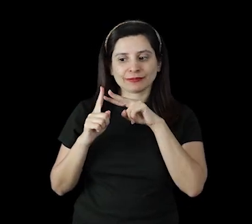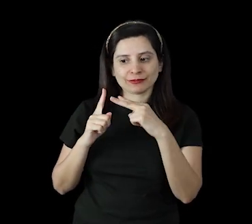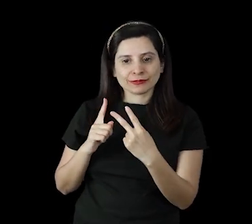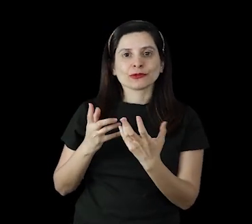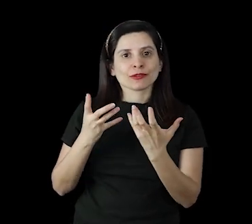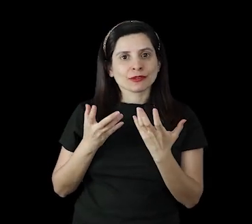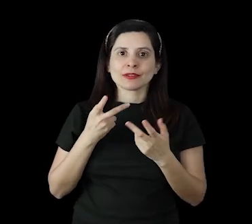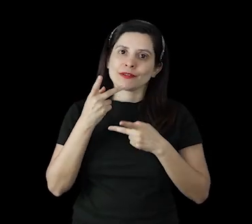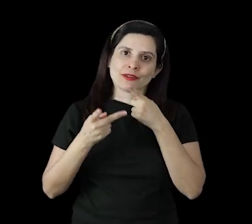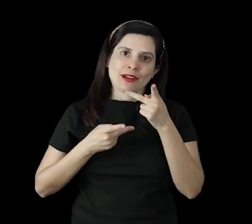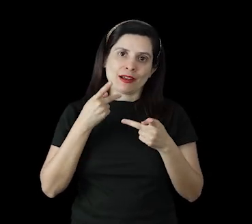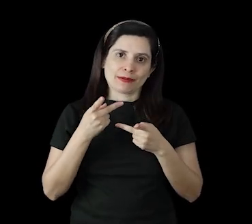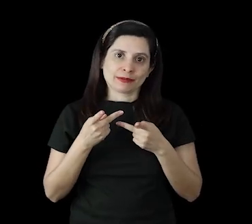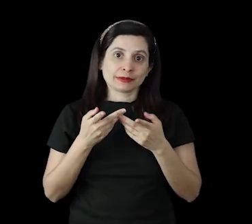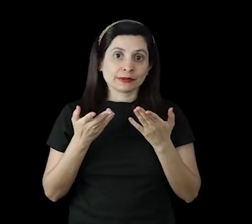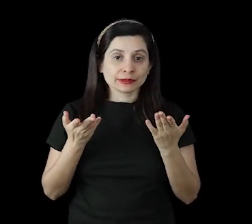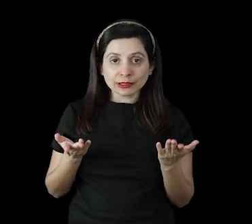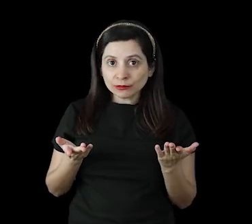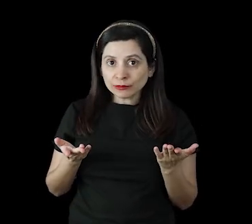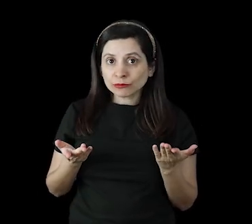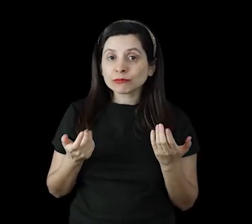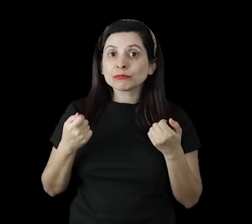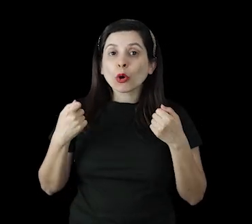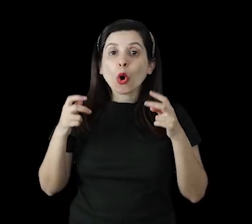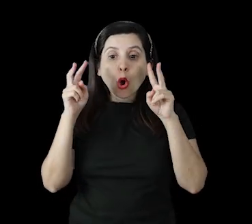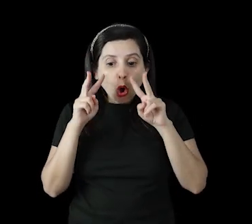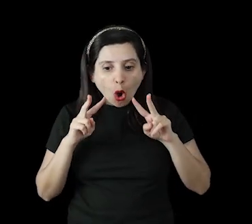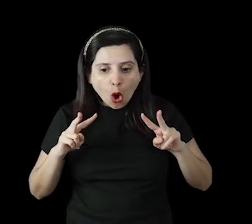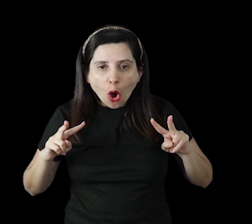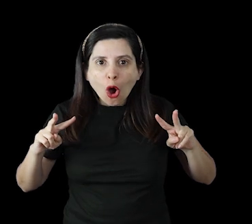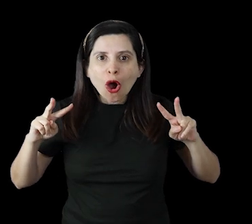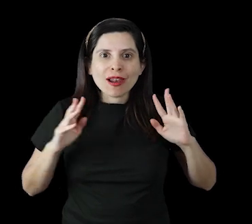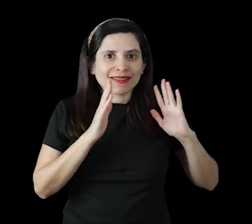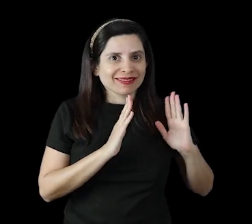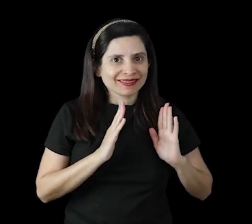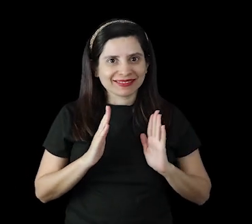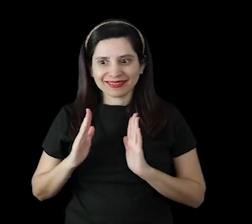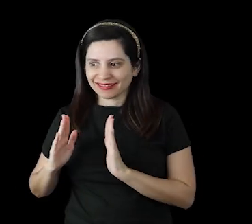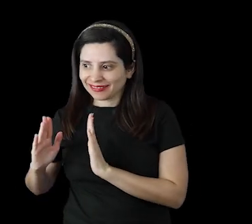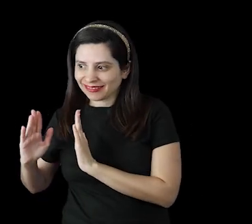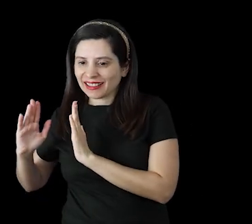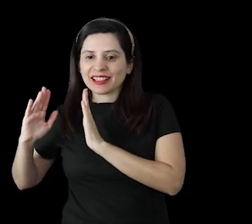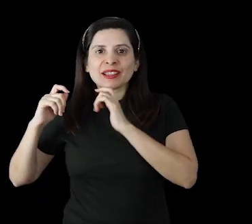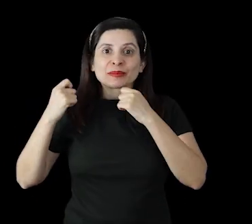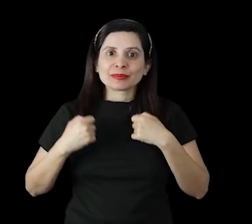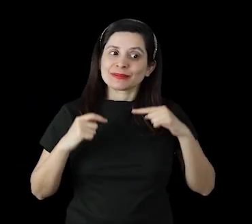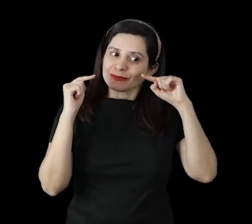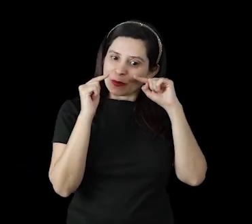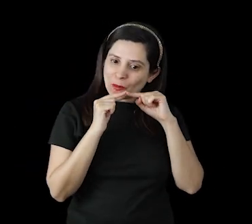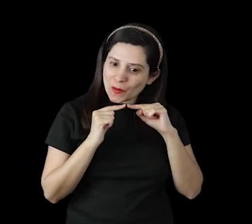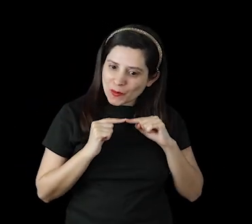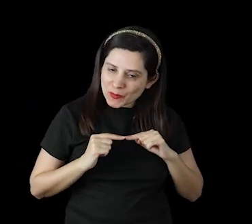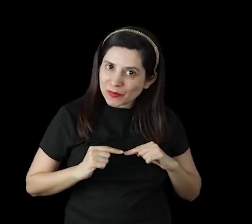queria falar, né? Então você tem que, olha como é uma engrenagem. Eu tenho que combinar a